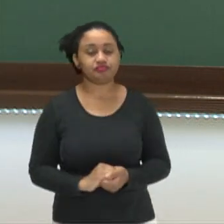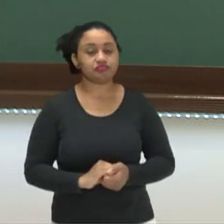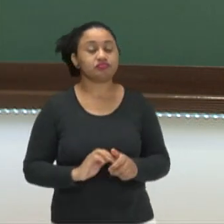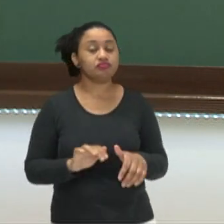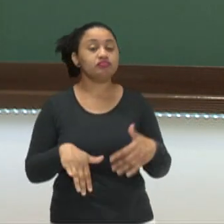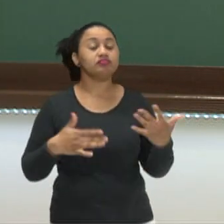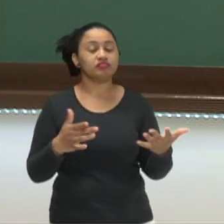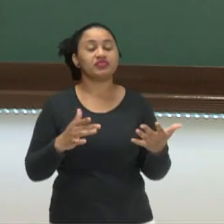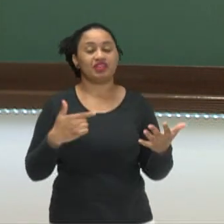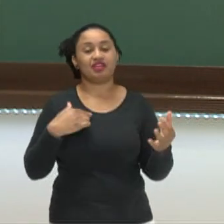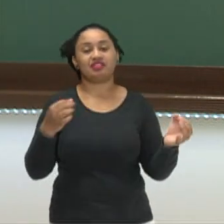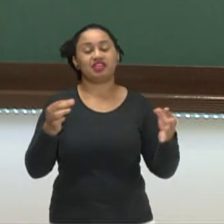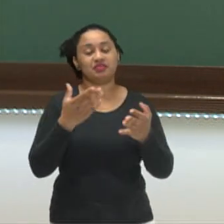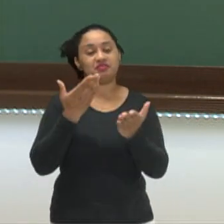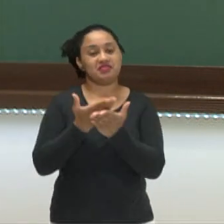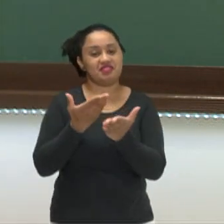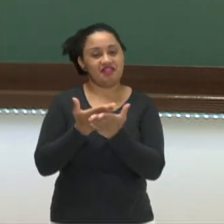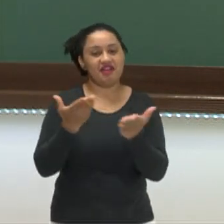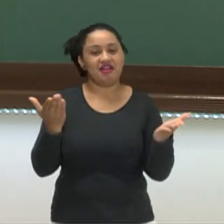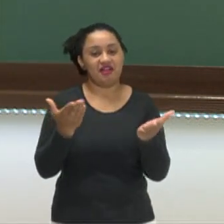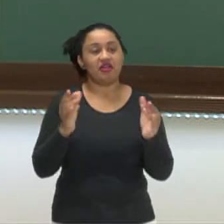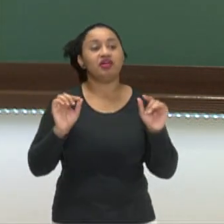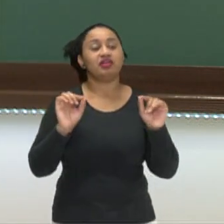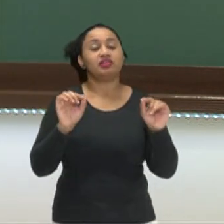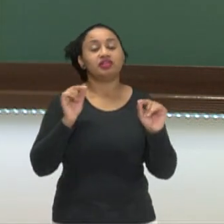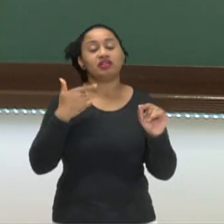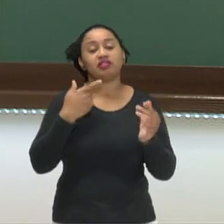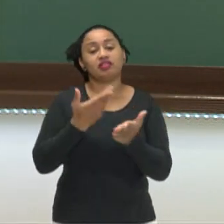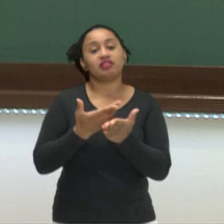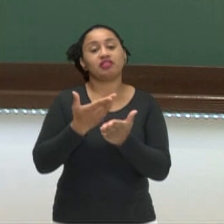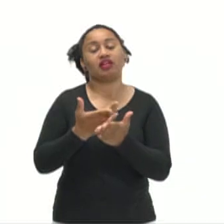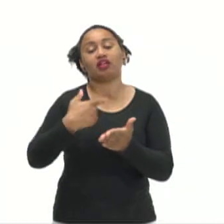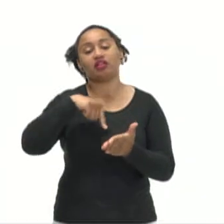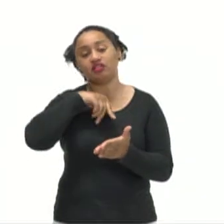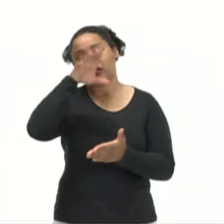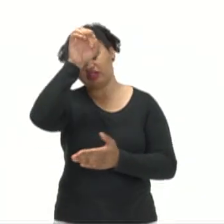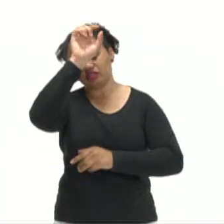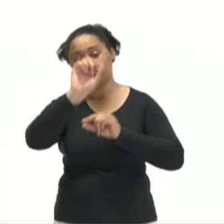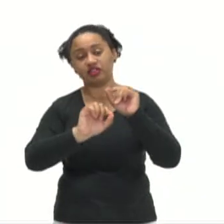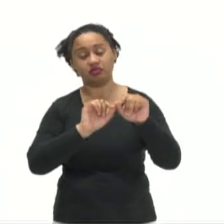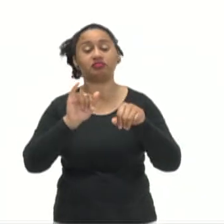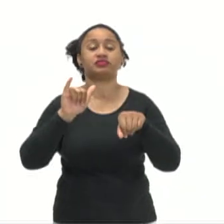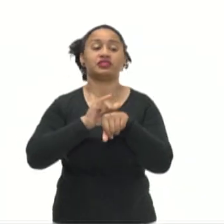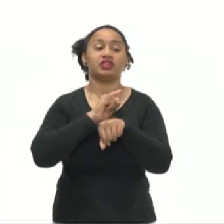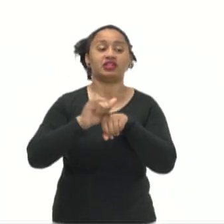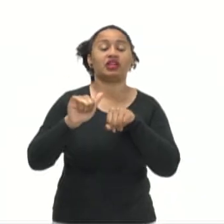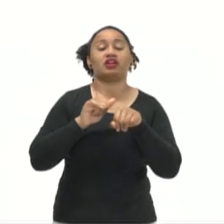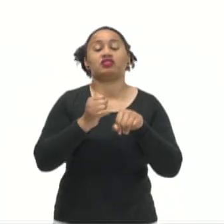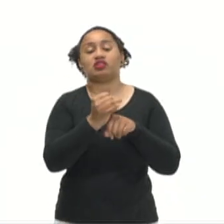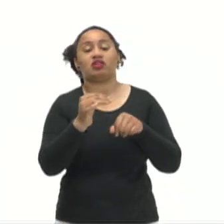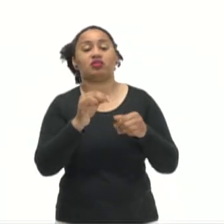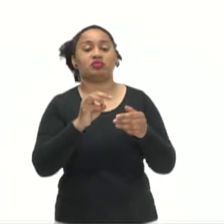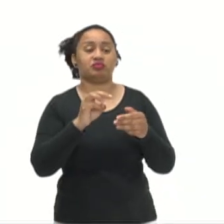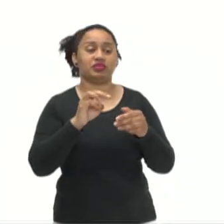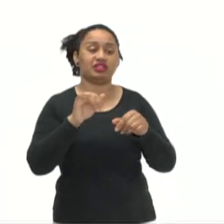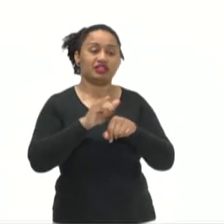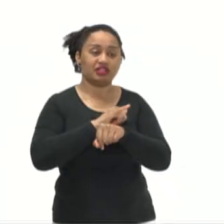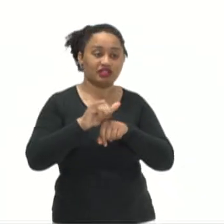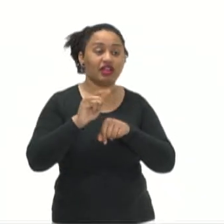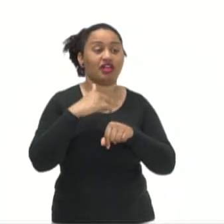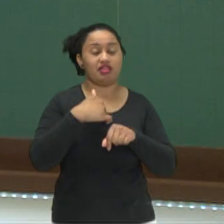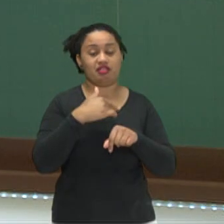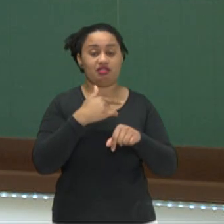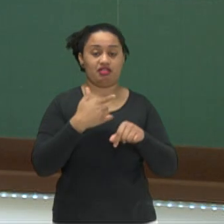E aí chegamos ao fim desta aula. Então nessa aula nós vimos os exemplos de métodos que são